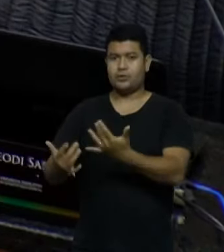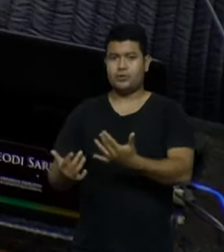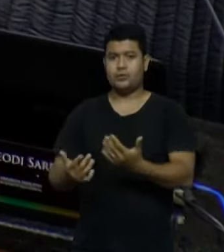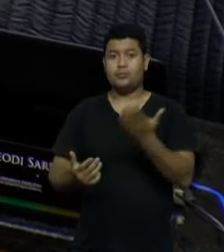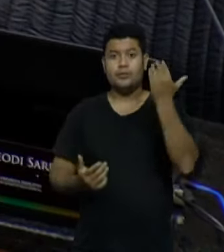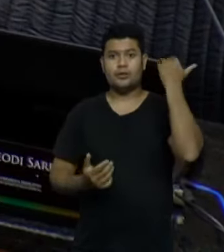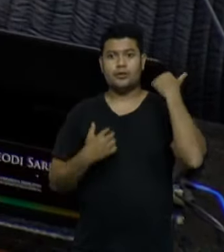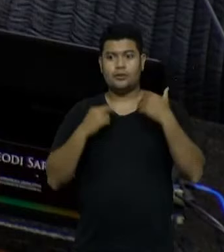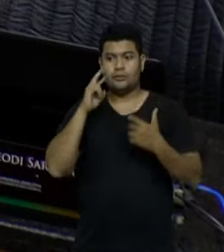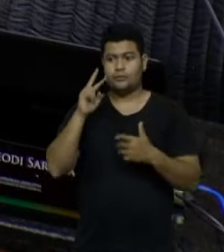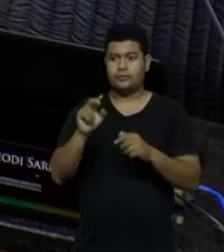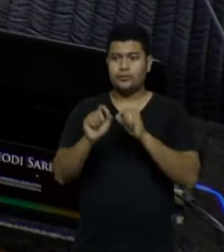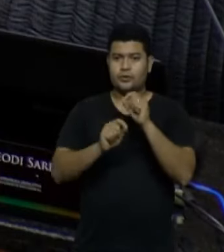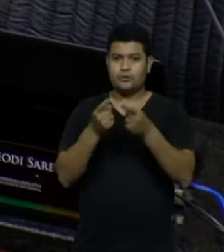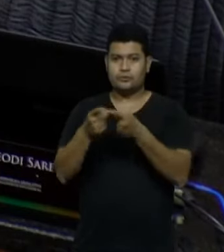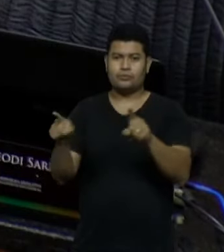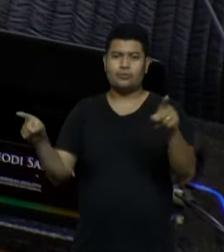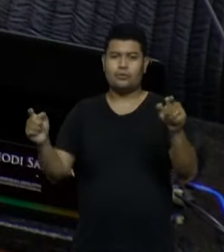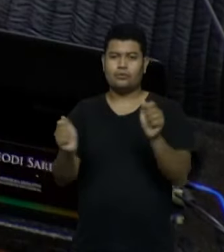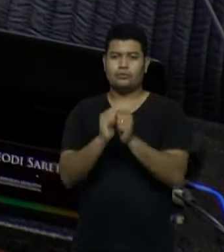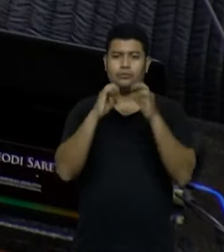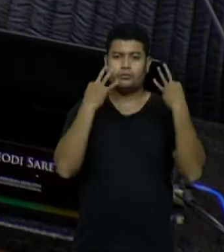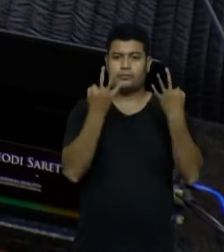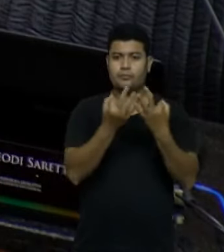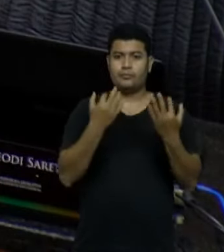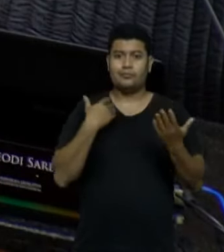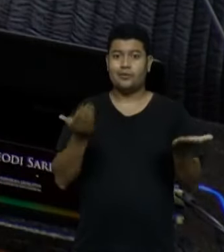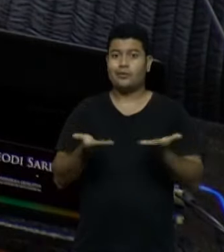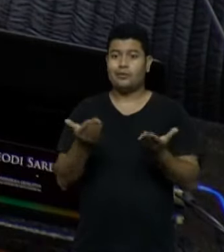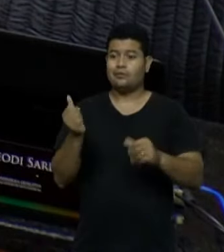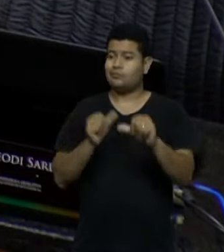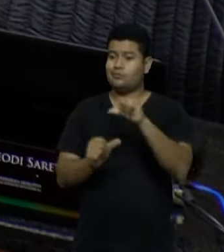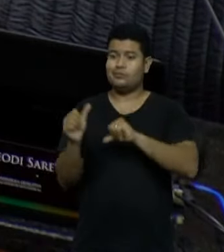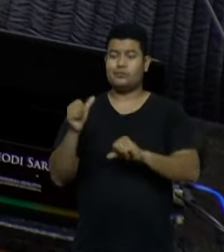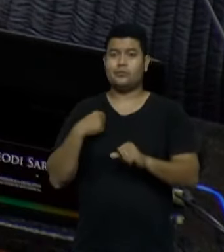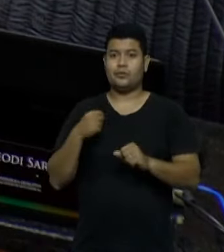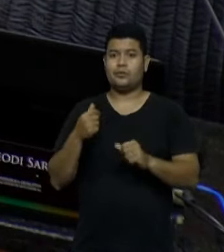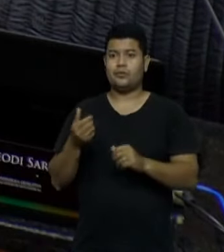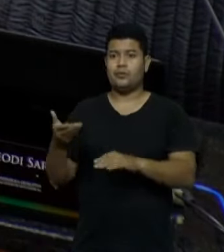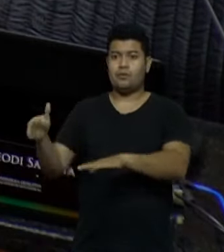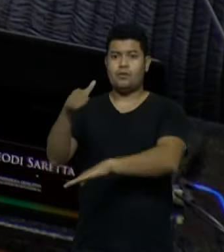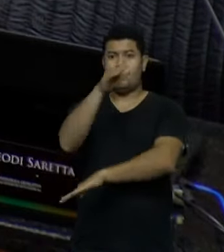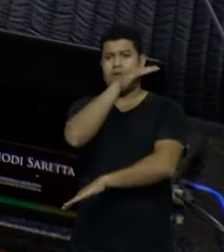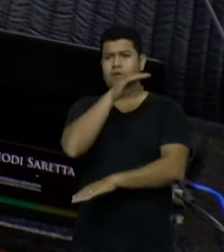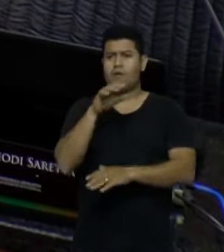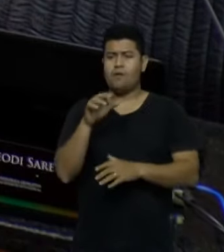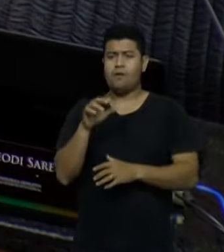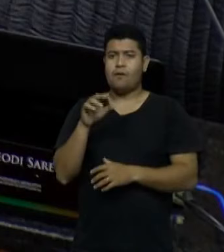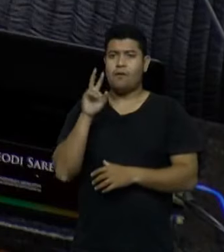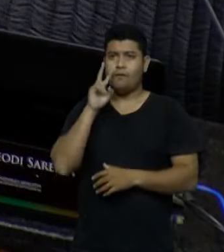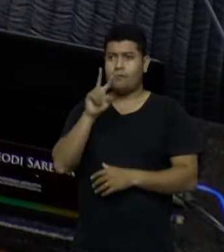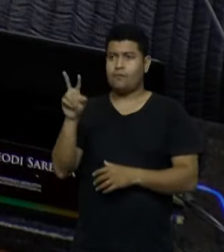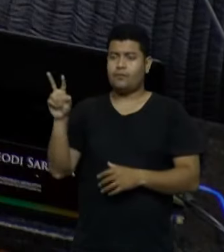com a família. E, infelizmente, hoje, a gente vê, no alto dos morros, nas vilas, nas comunidades, eu que sou de uma comunidade dessas também, carente, lá do